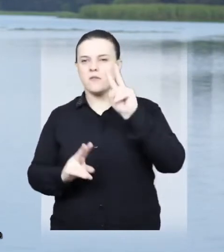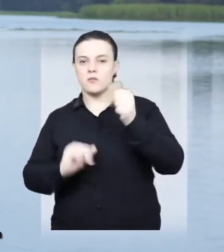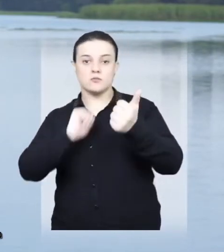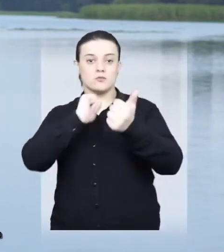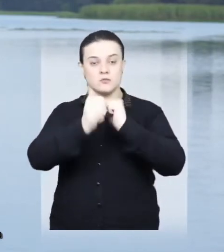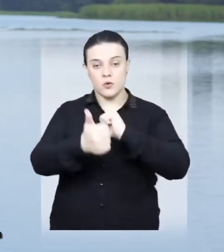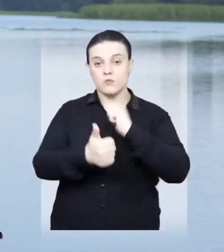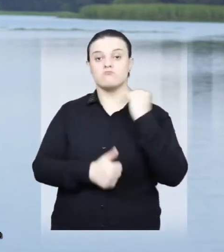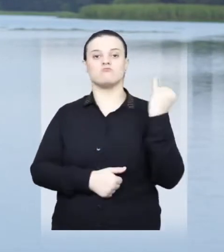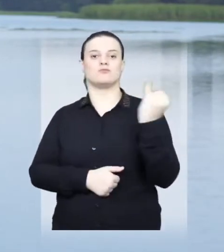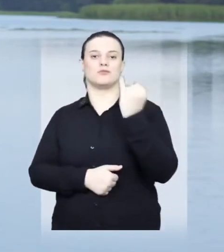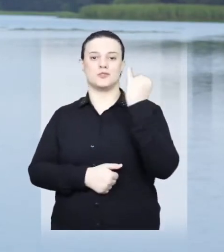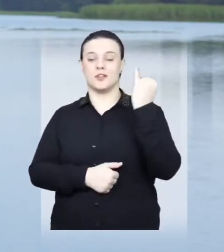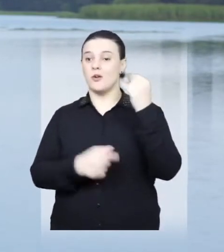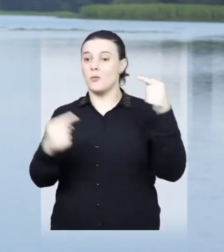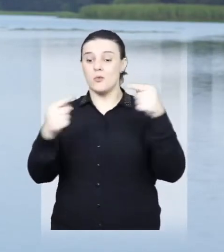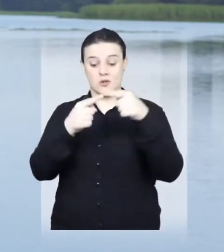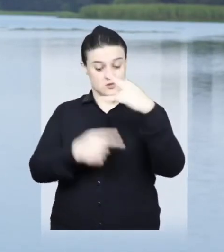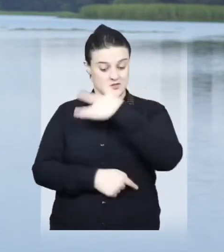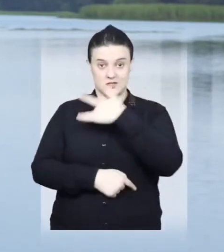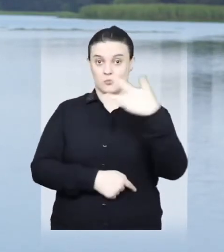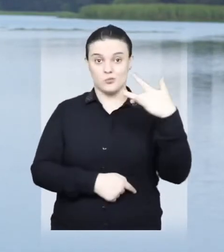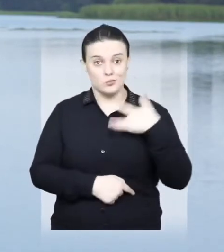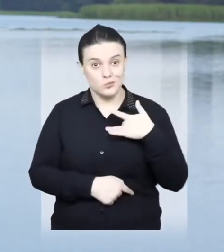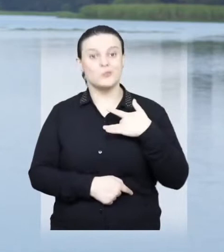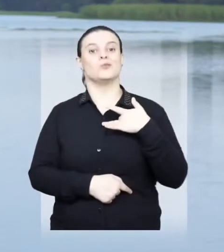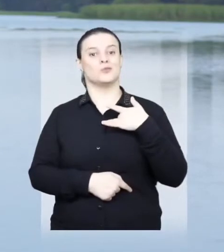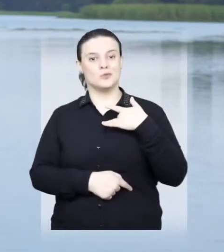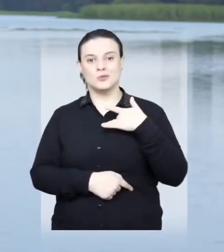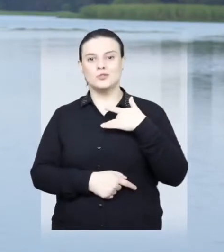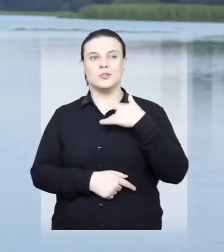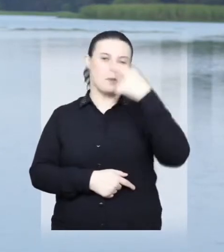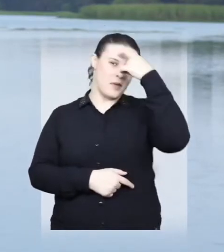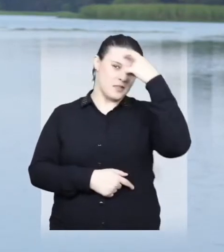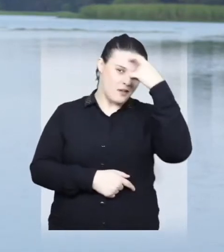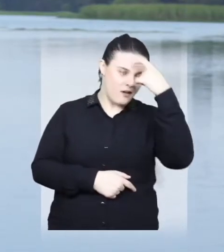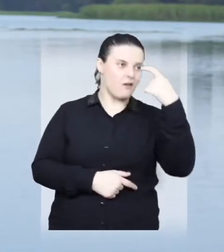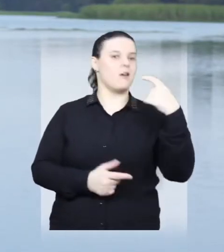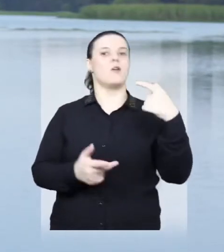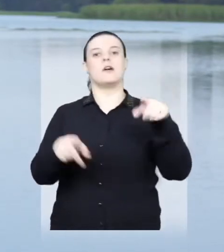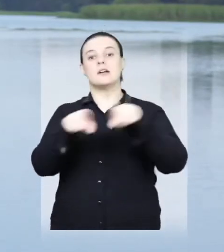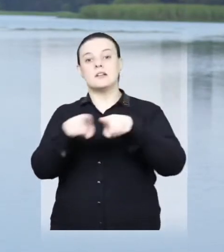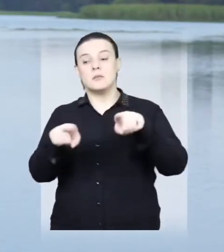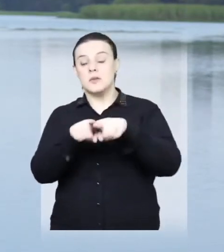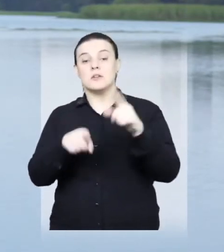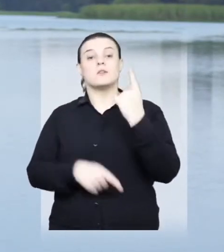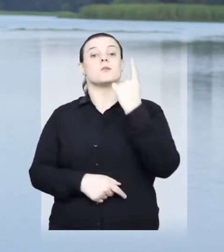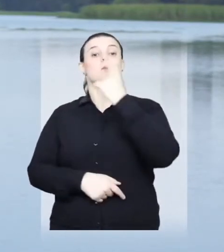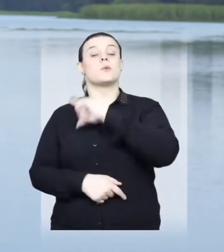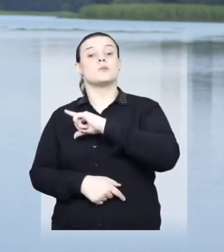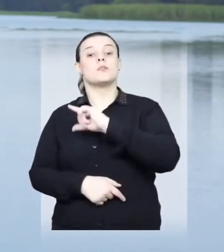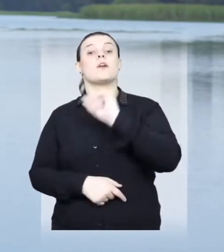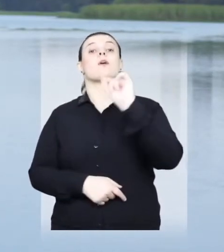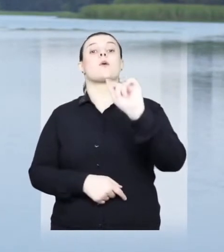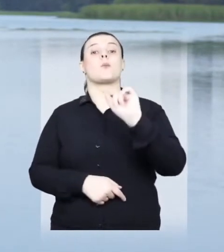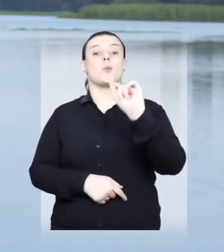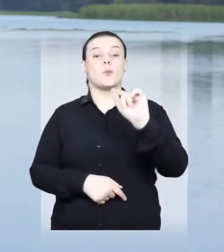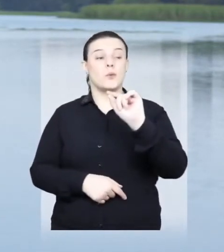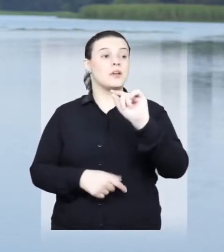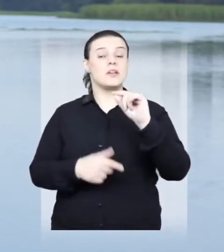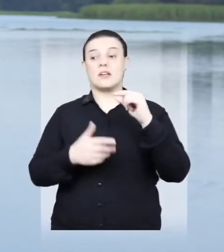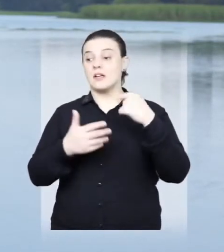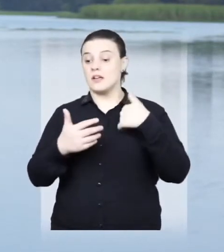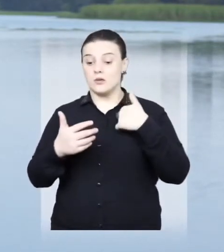esporte como uma questão de saúde, né, mental, né, trazendo também...